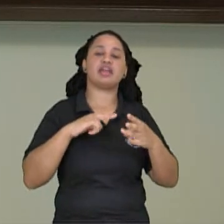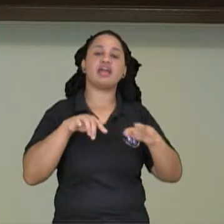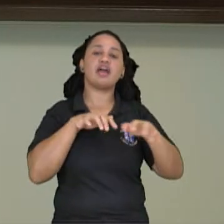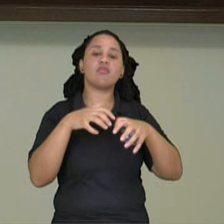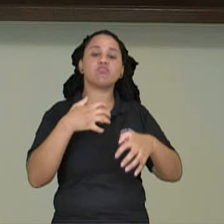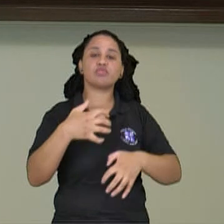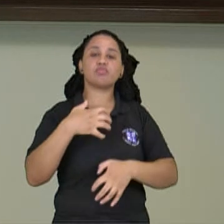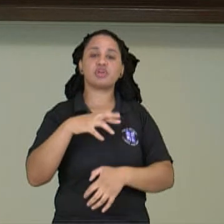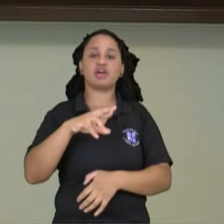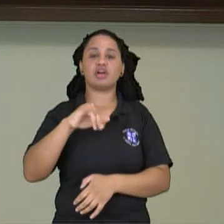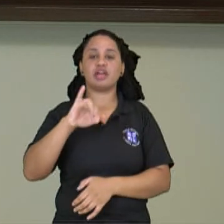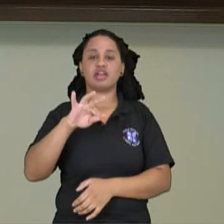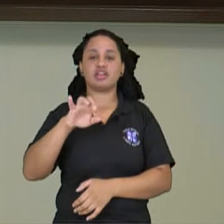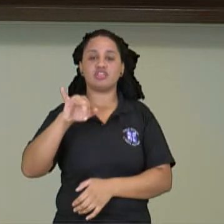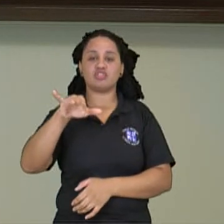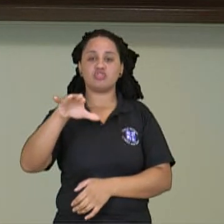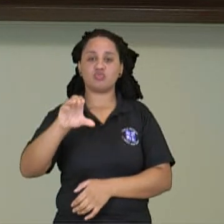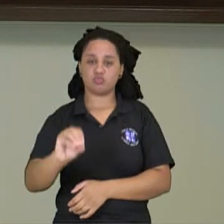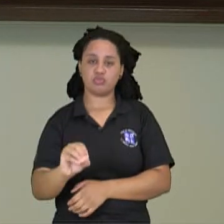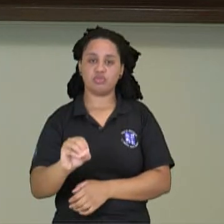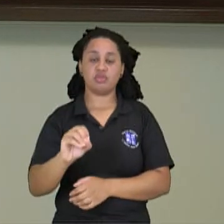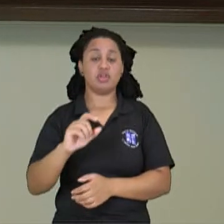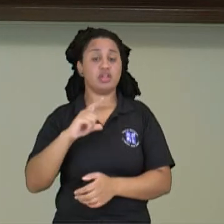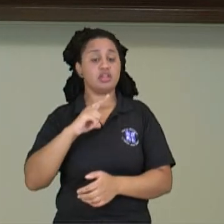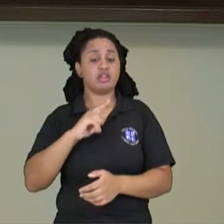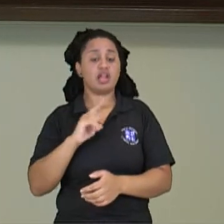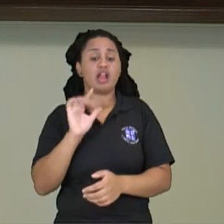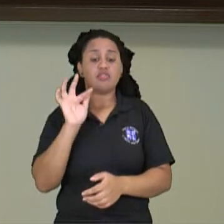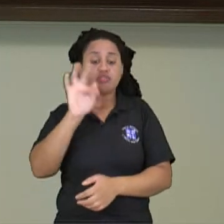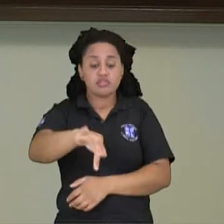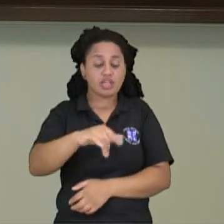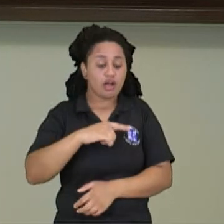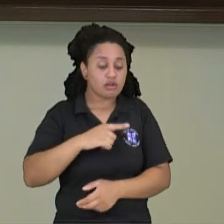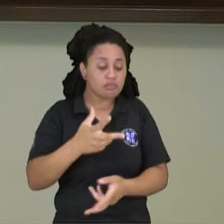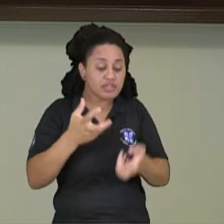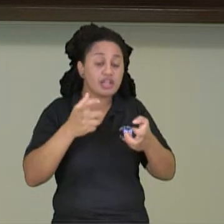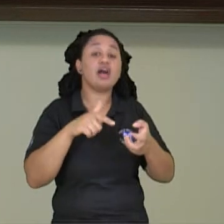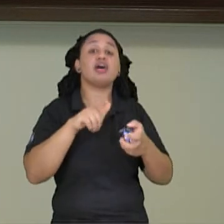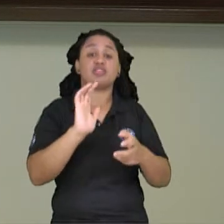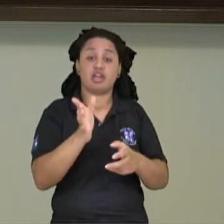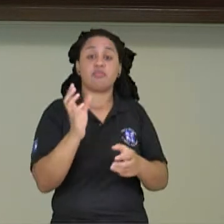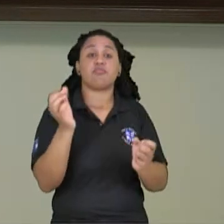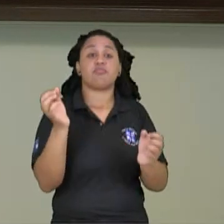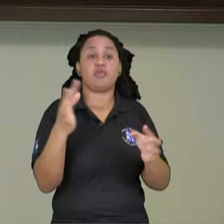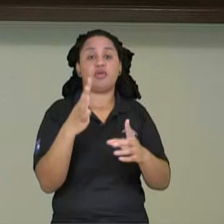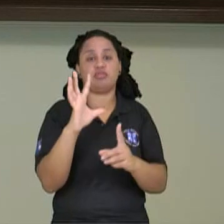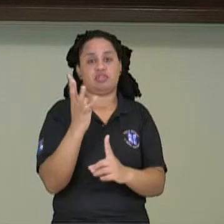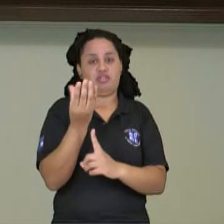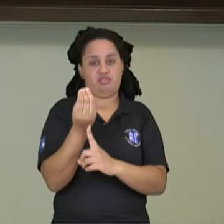vai tendo aquele produto final, que é a sua obra.